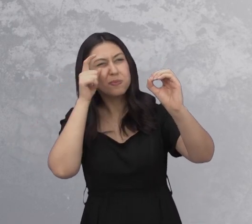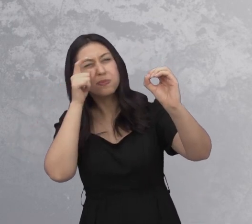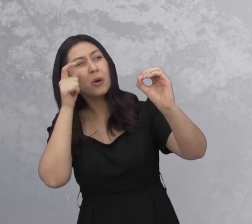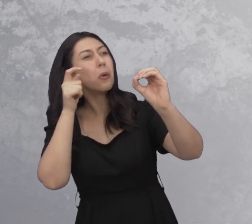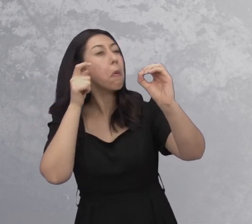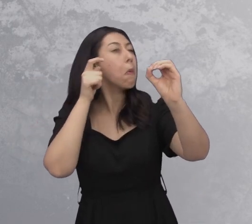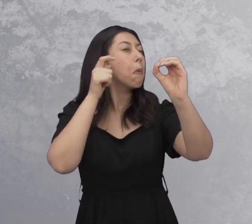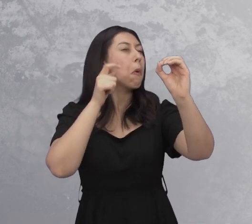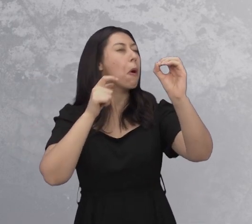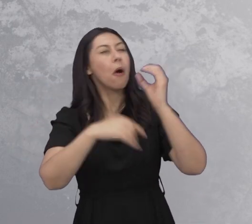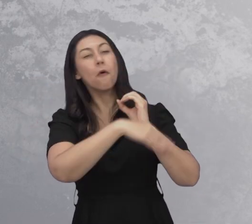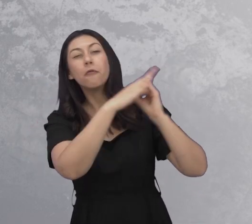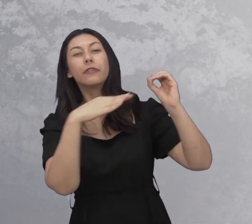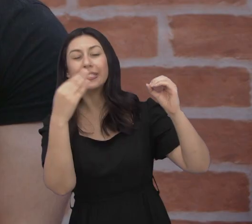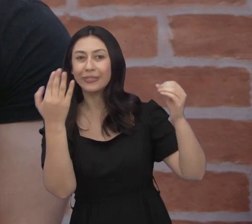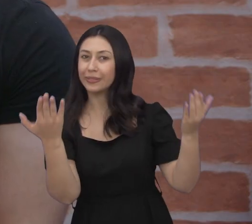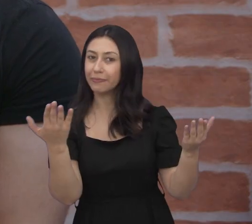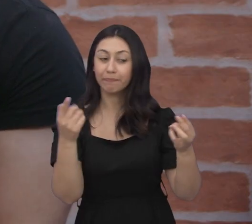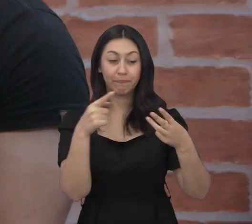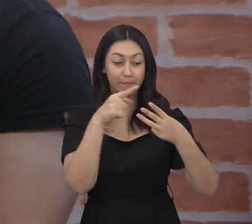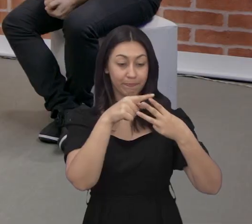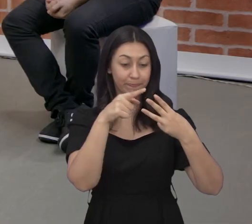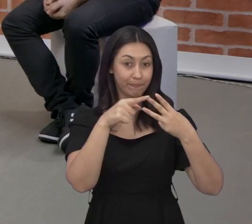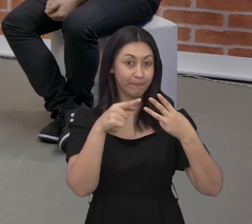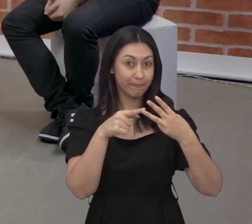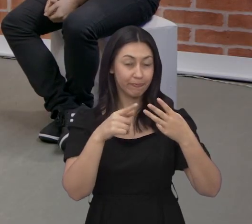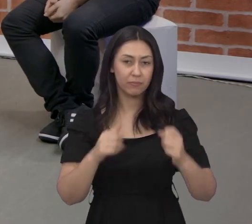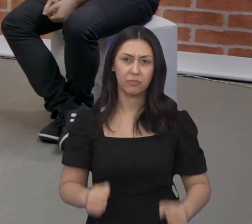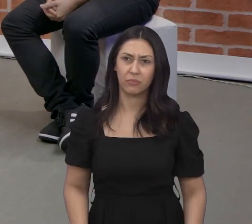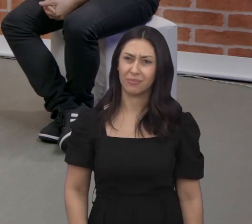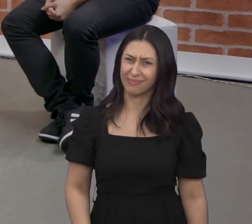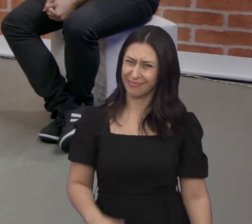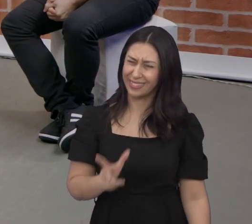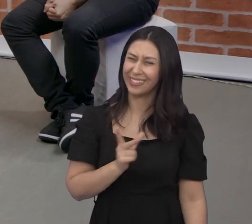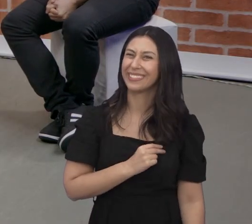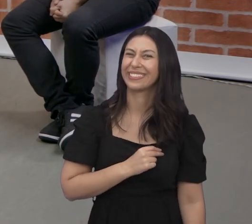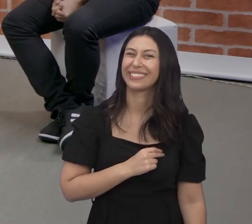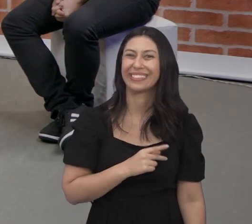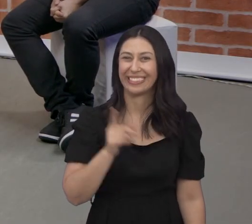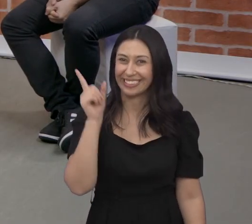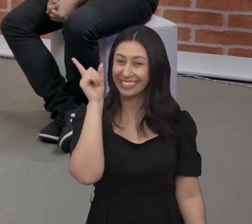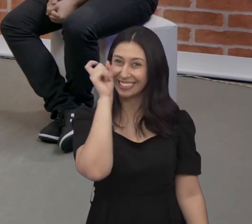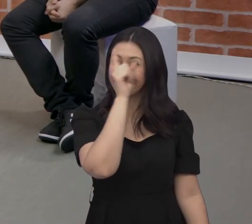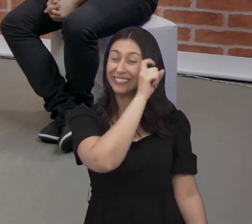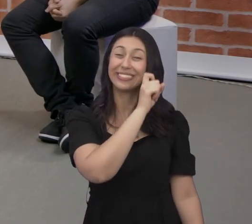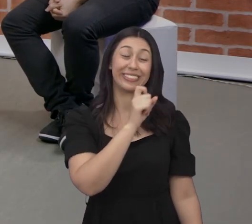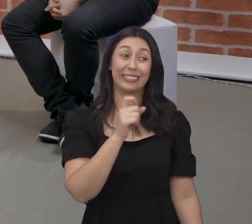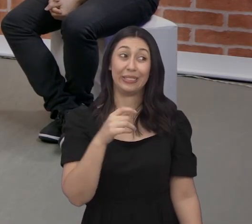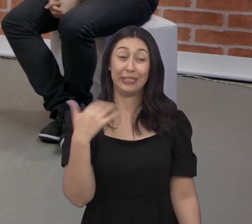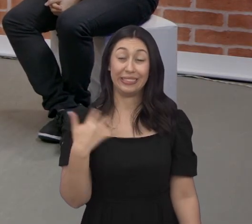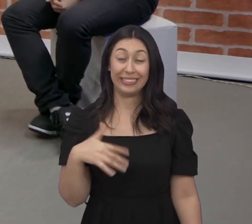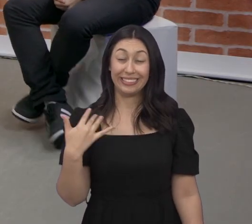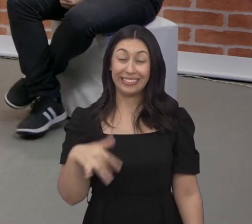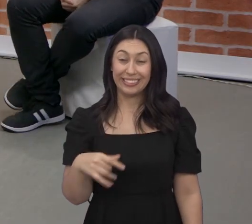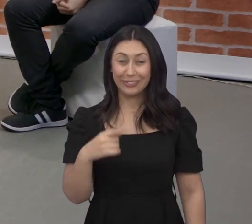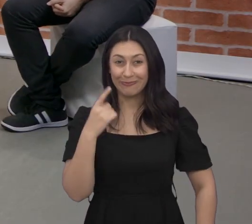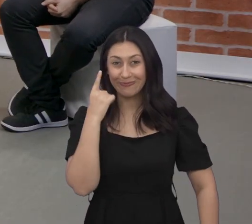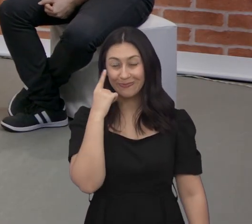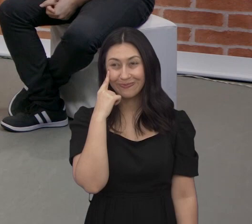mais à frente no Sistema Solar. A, B ou C? Nossa, essa tá difícil, hein? Essa Essa eu não sei se meu crivo pro chute vai dar